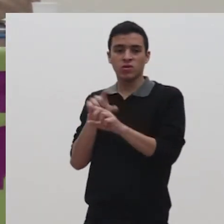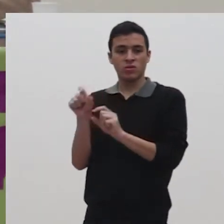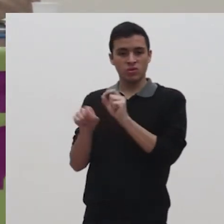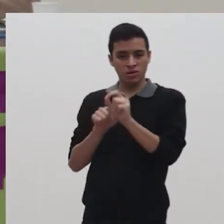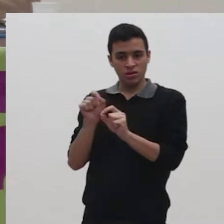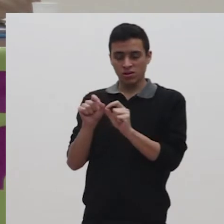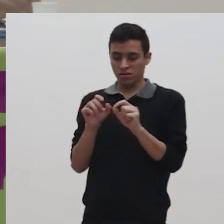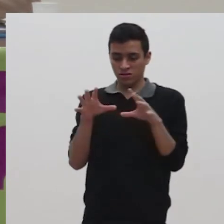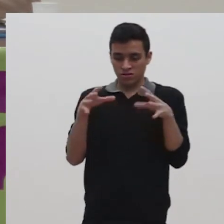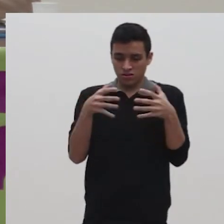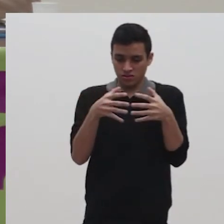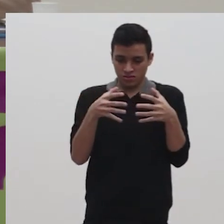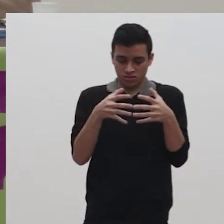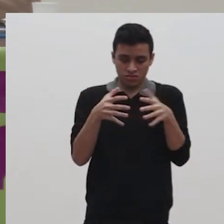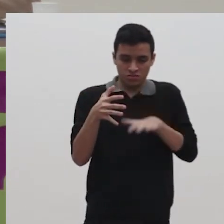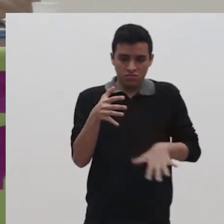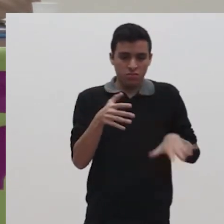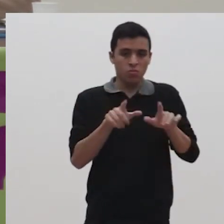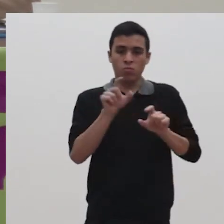A portaria é um ato,